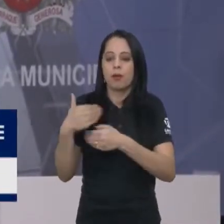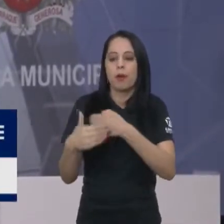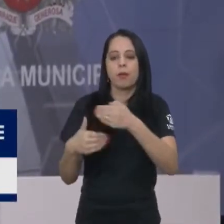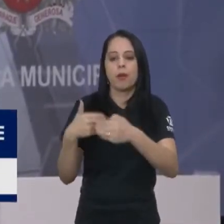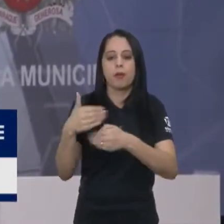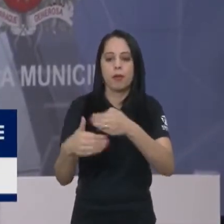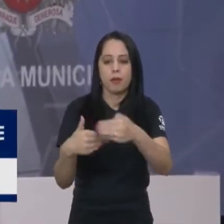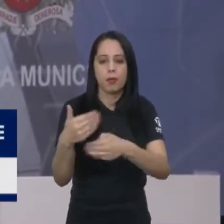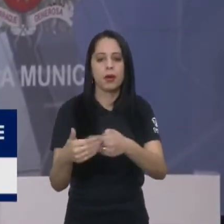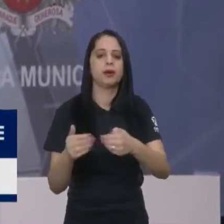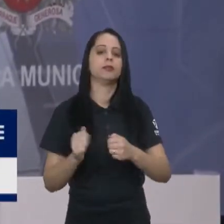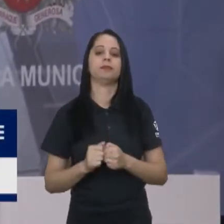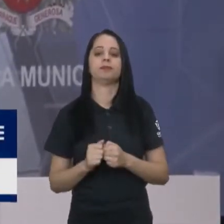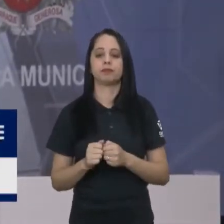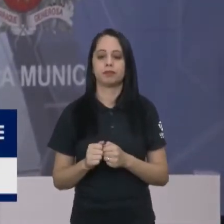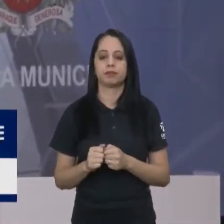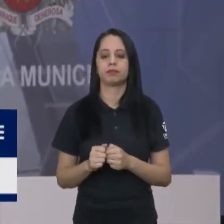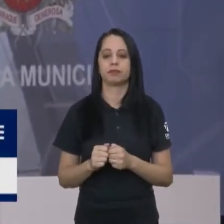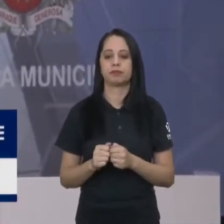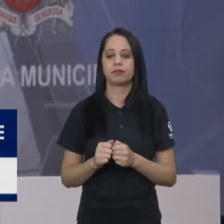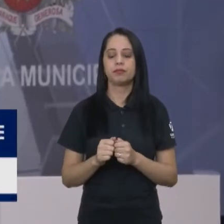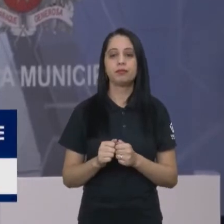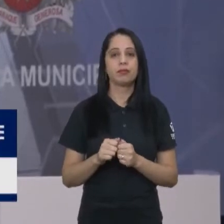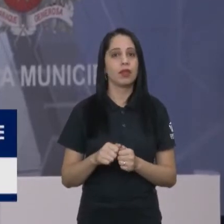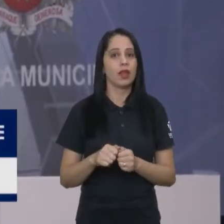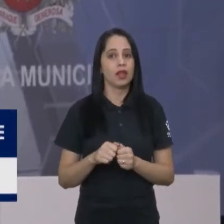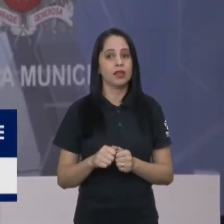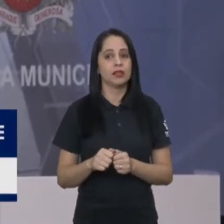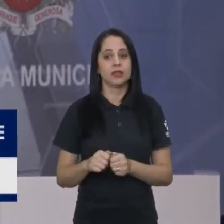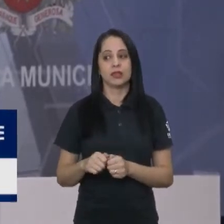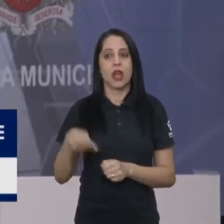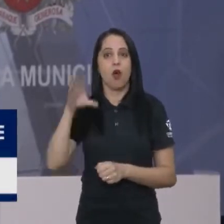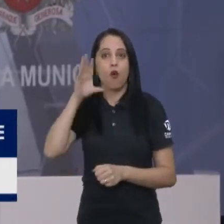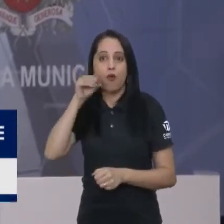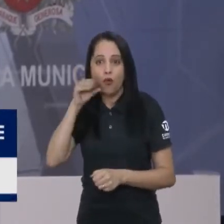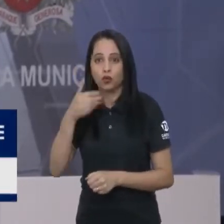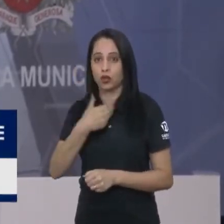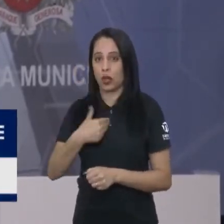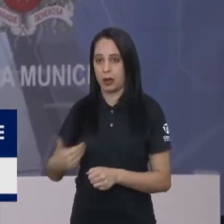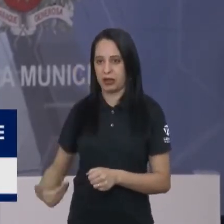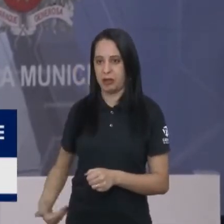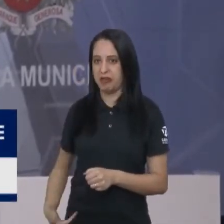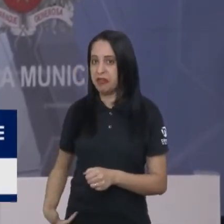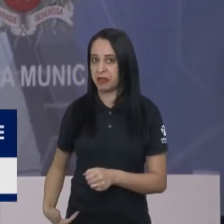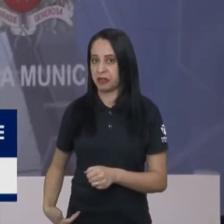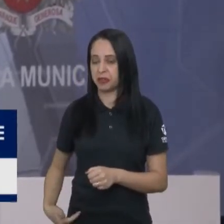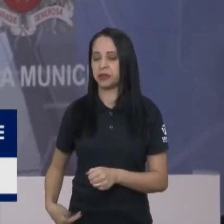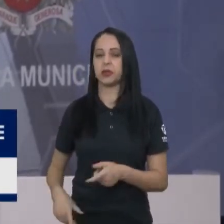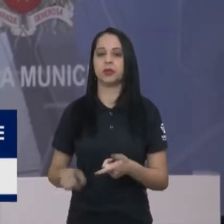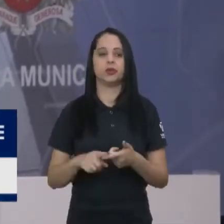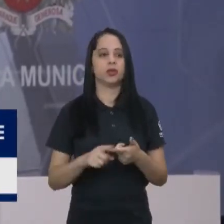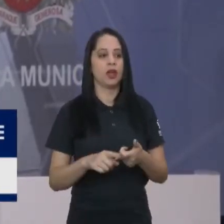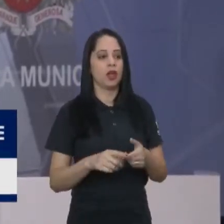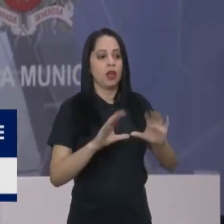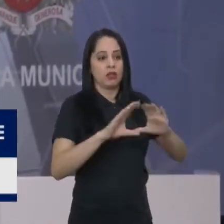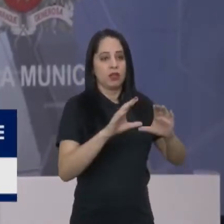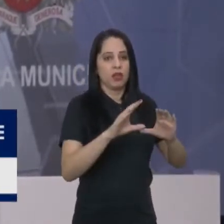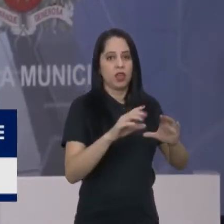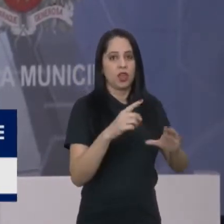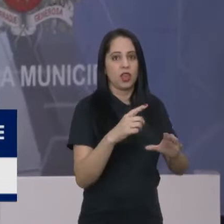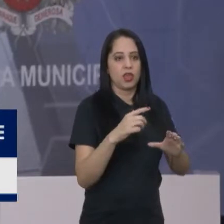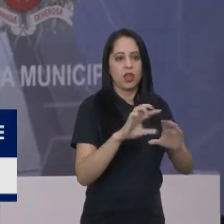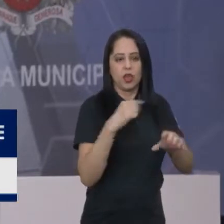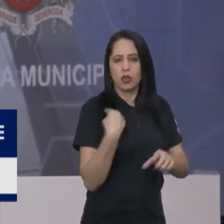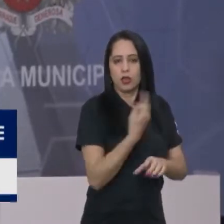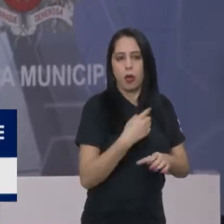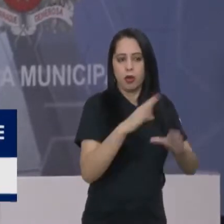pessoas que veio da sociedade, mais um grupo de servidores extremamente talentosos, foi se entrosando e foi passando, sem a gente